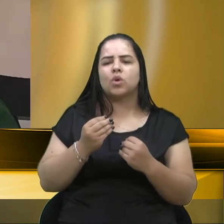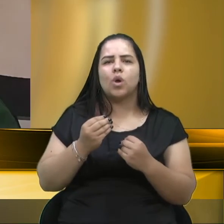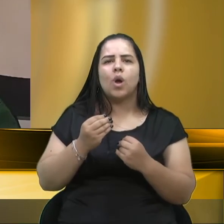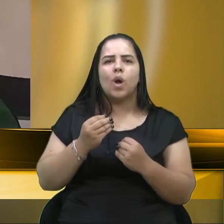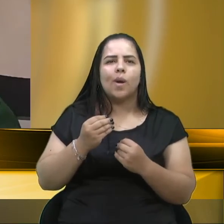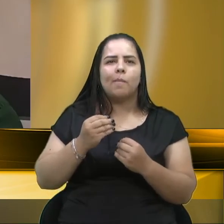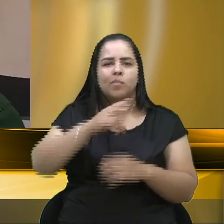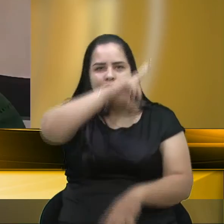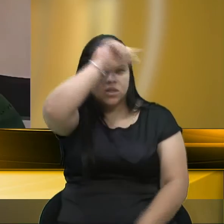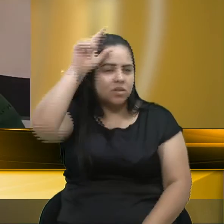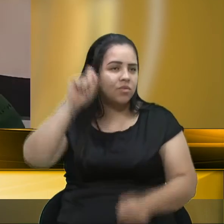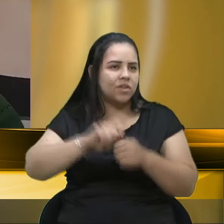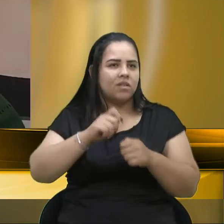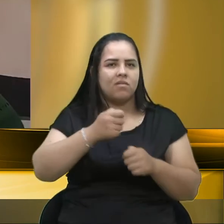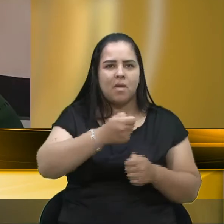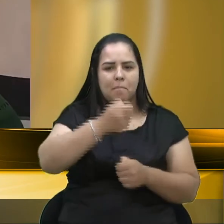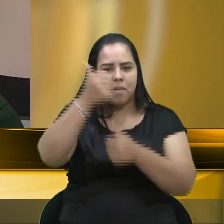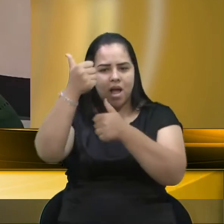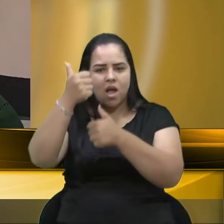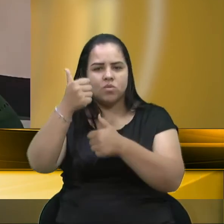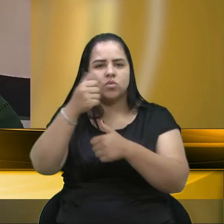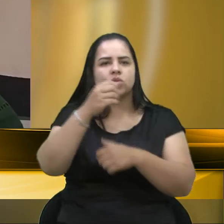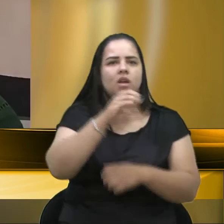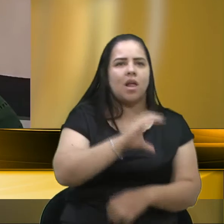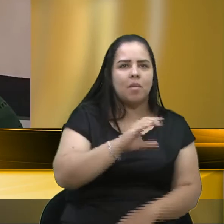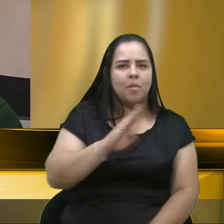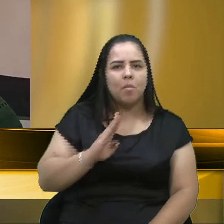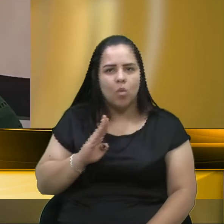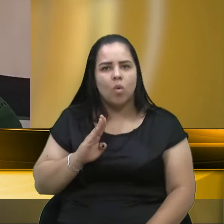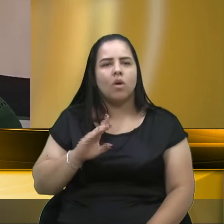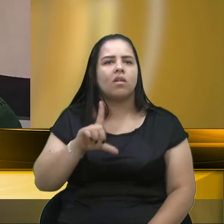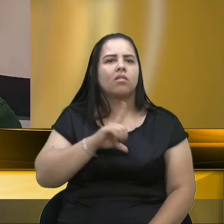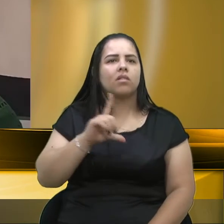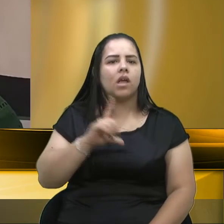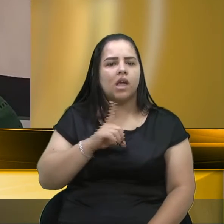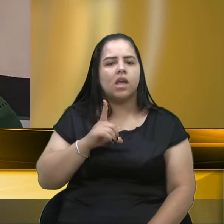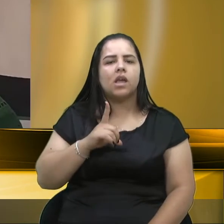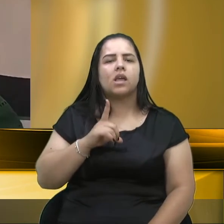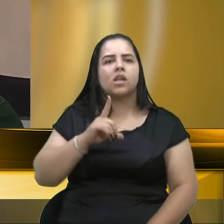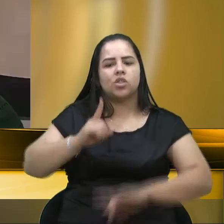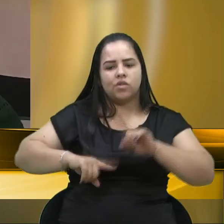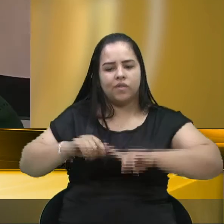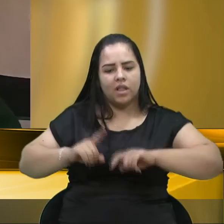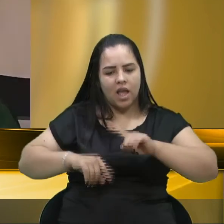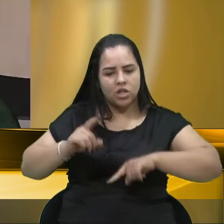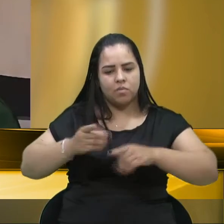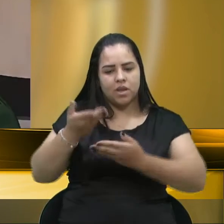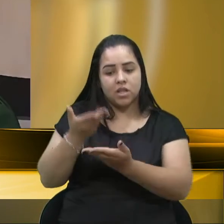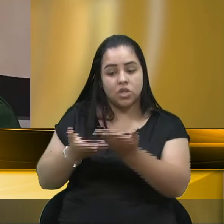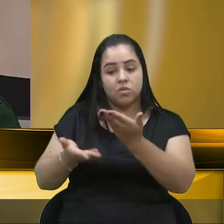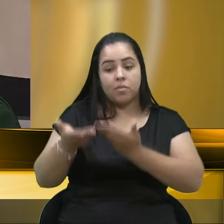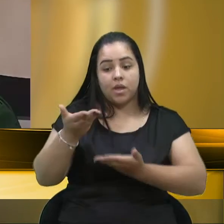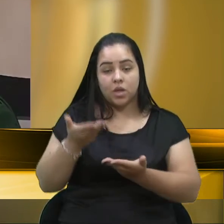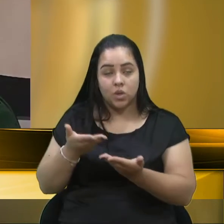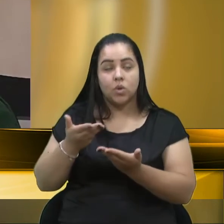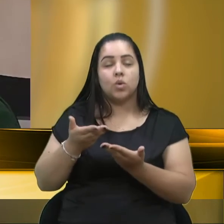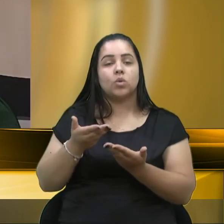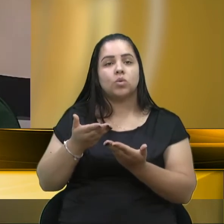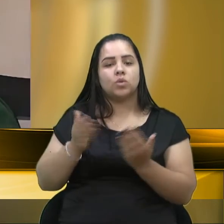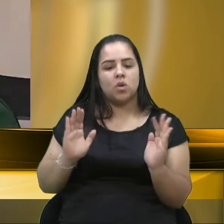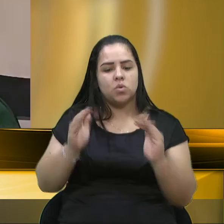fazendo, né, conveniando serviços para atendimento dos autistas na AMAFA. Então, a Paula